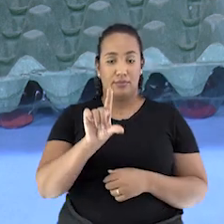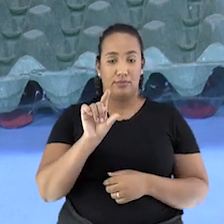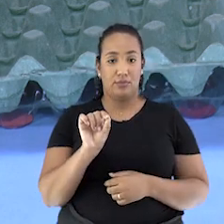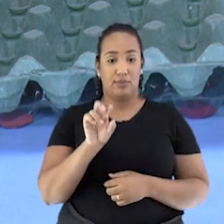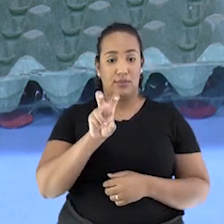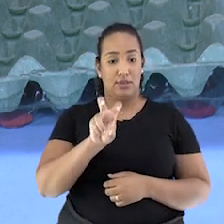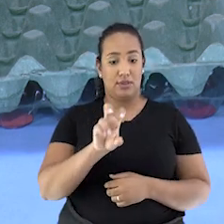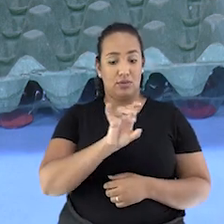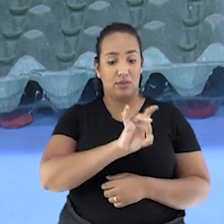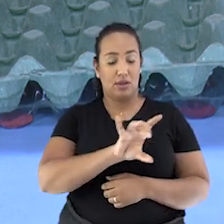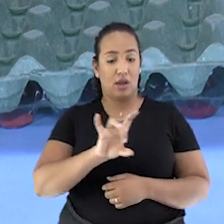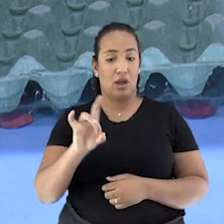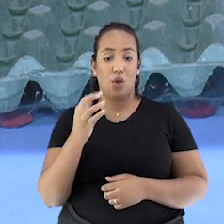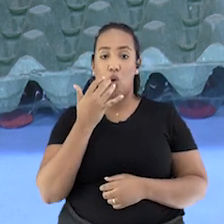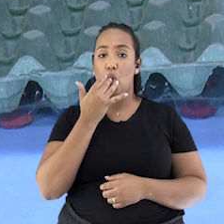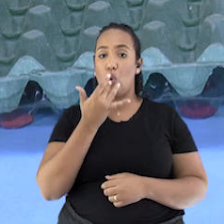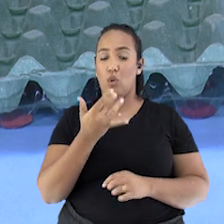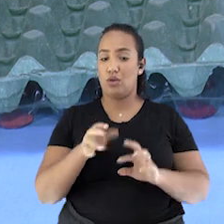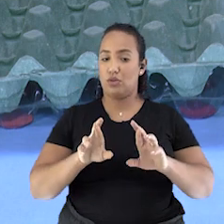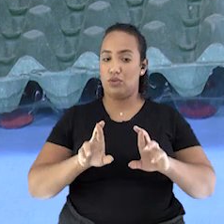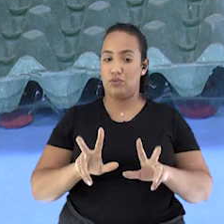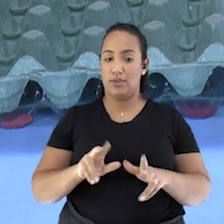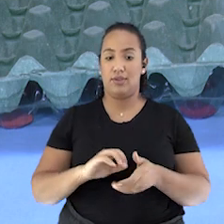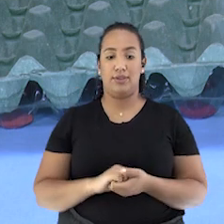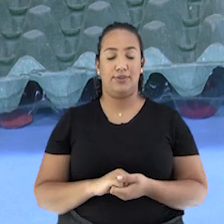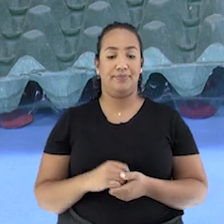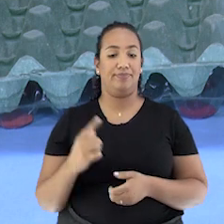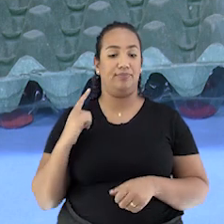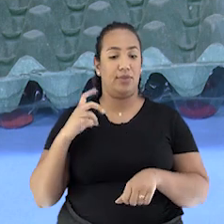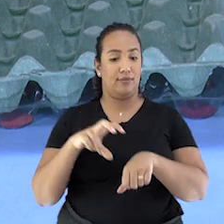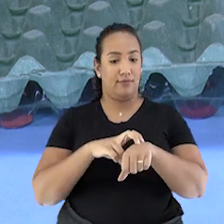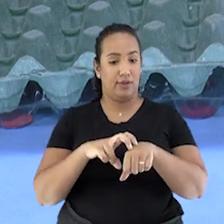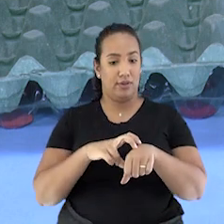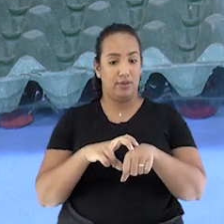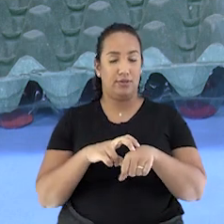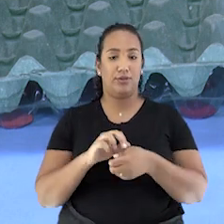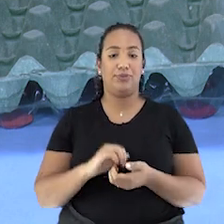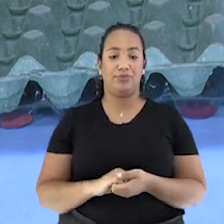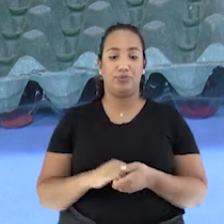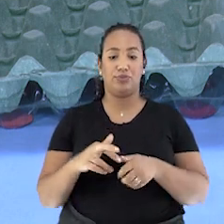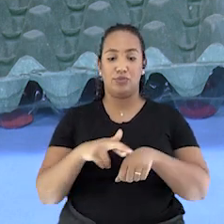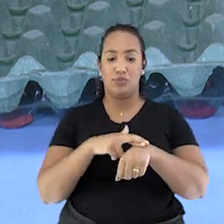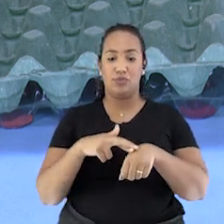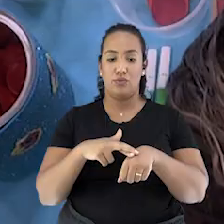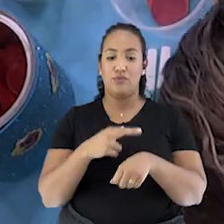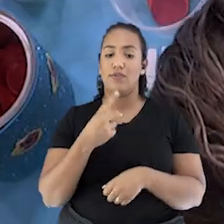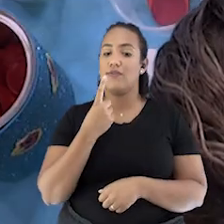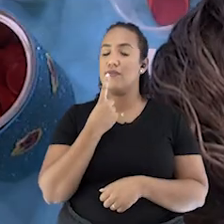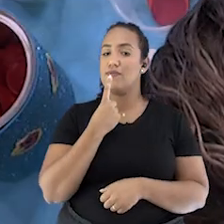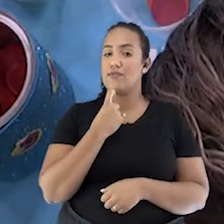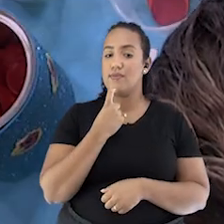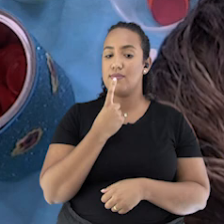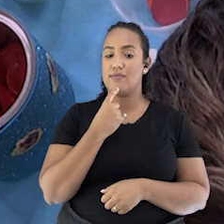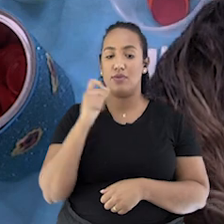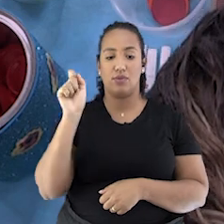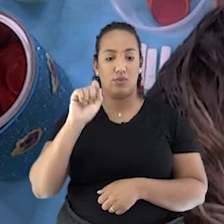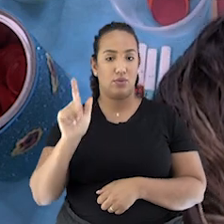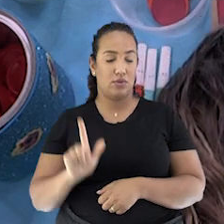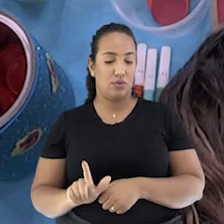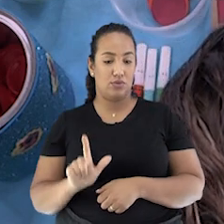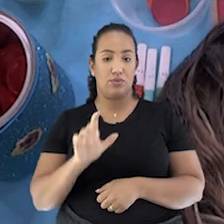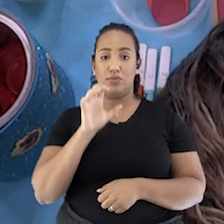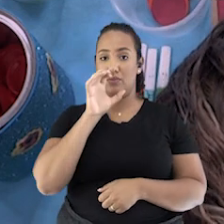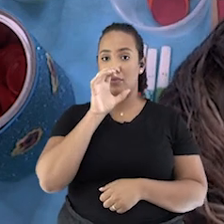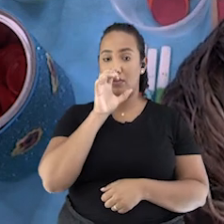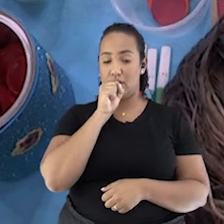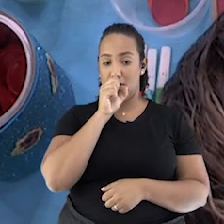Escolhe 5 tampinhas, cada uma com uma cor diferente. Aqui nós temos o verde, o roxo, o vermelho, o